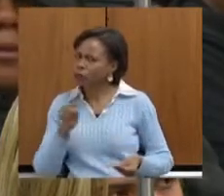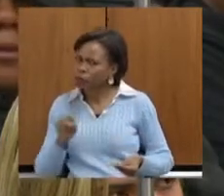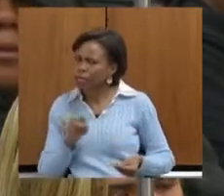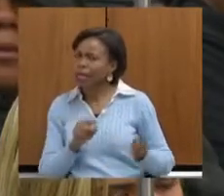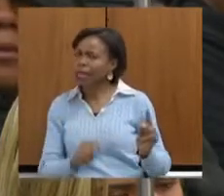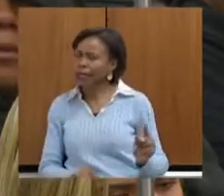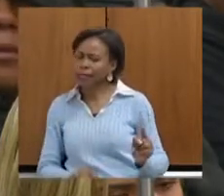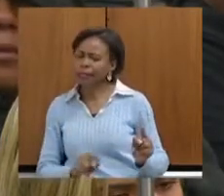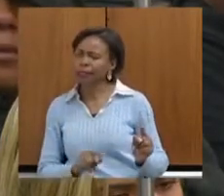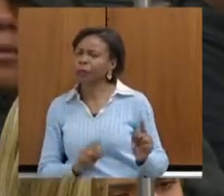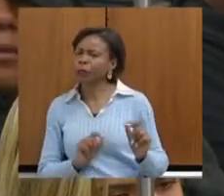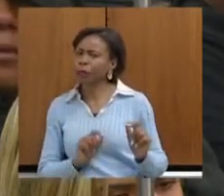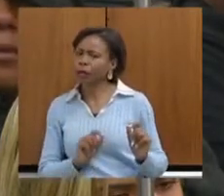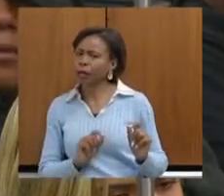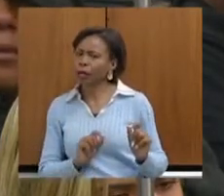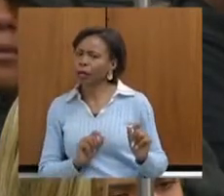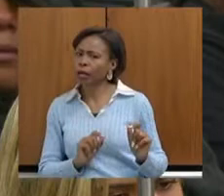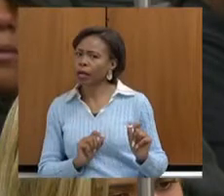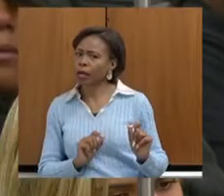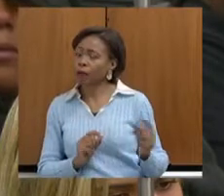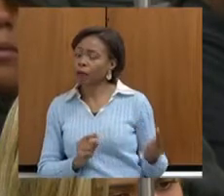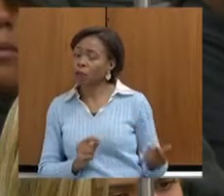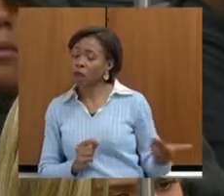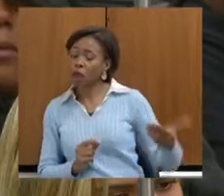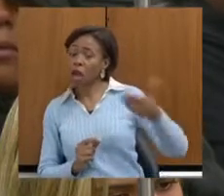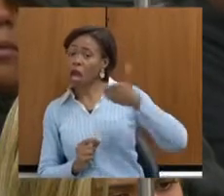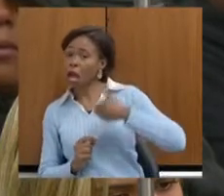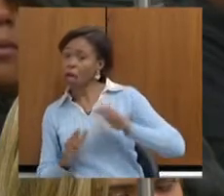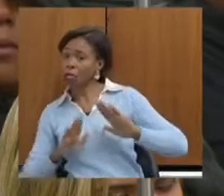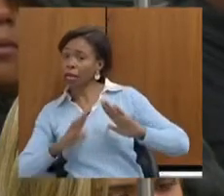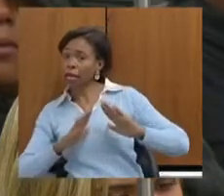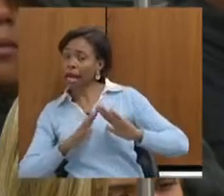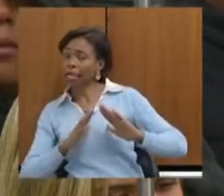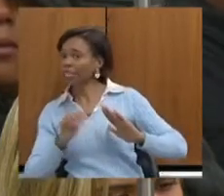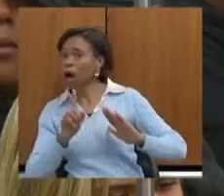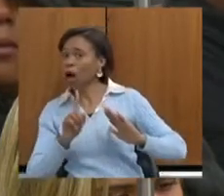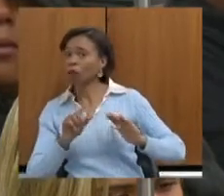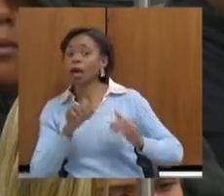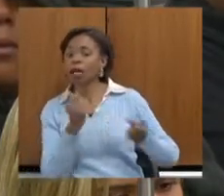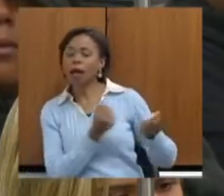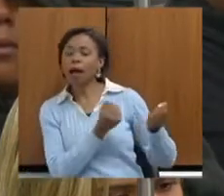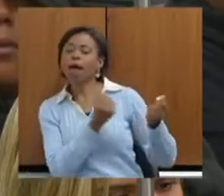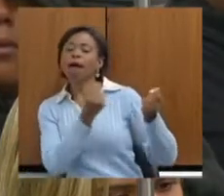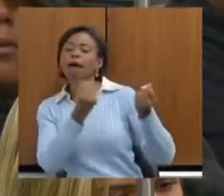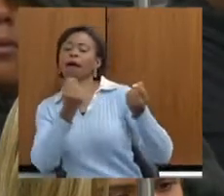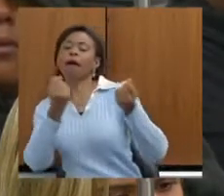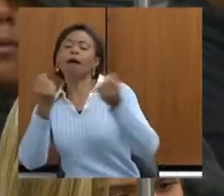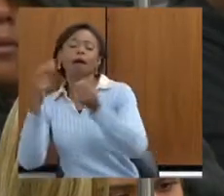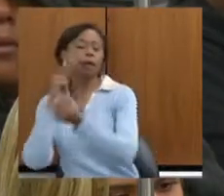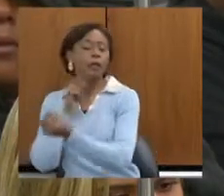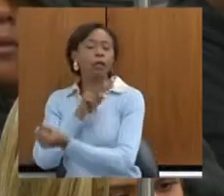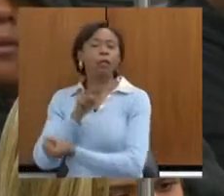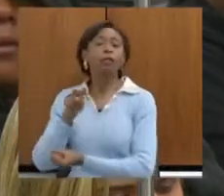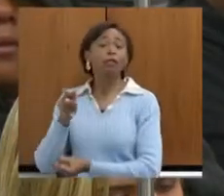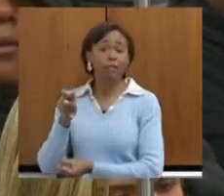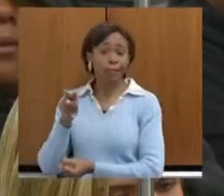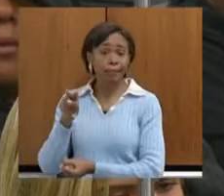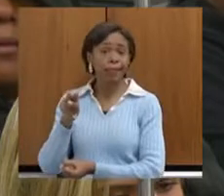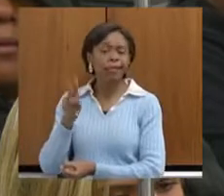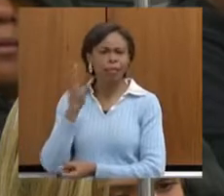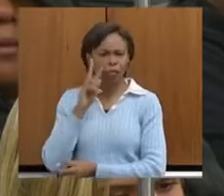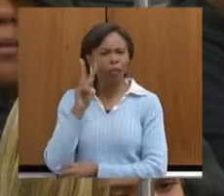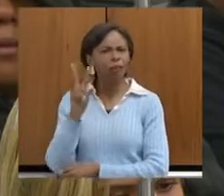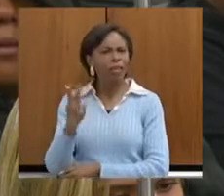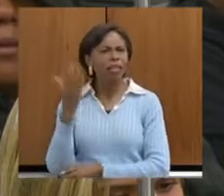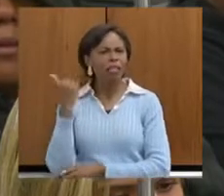nossa casa tá passando em cima de nós nós fomos usado no nosso